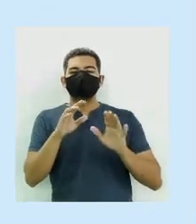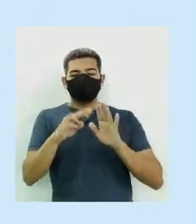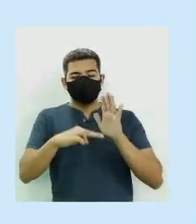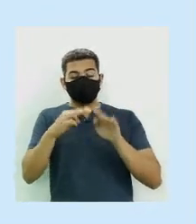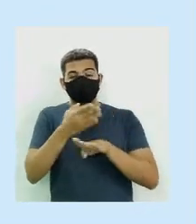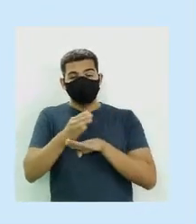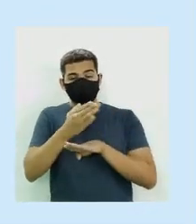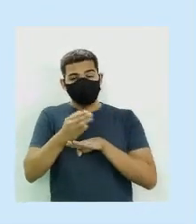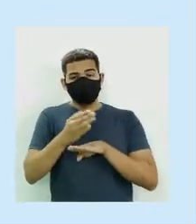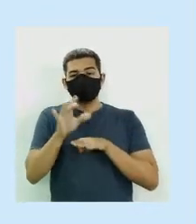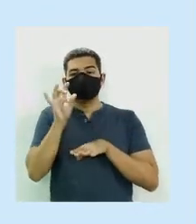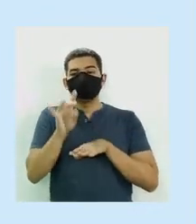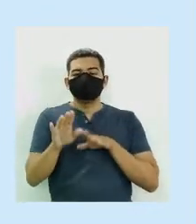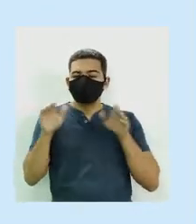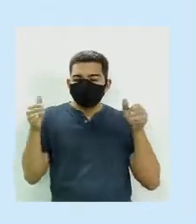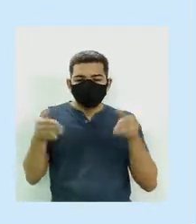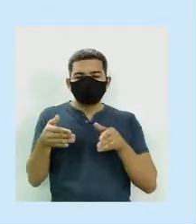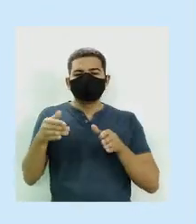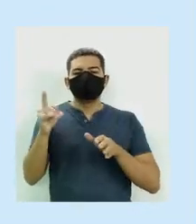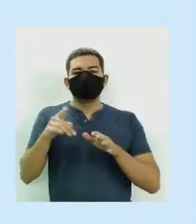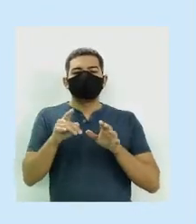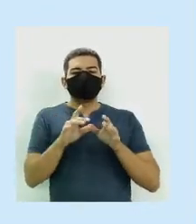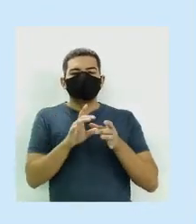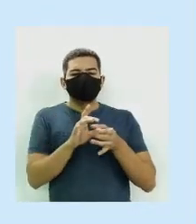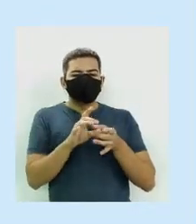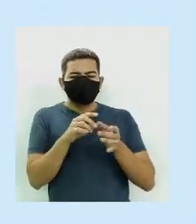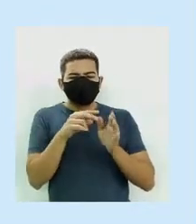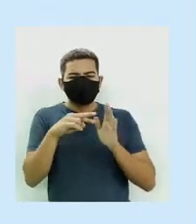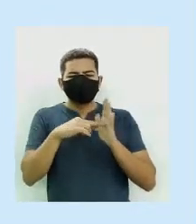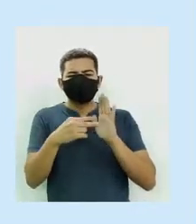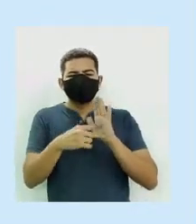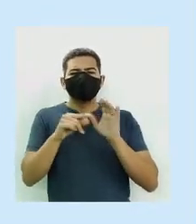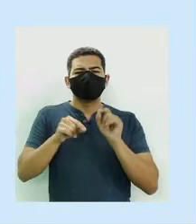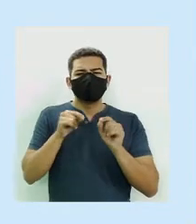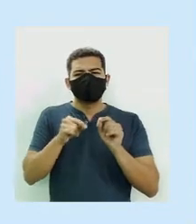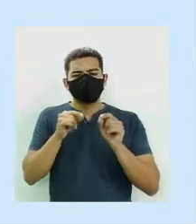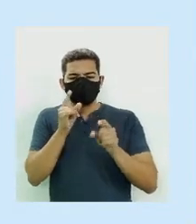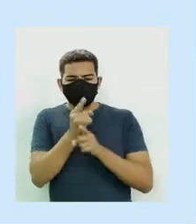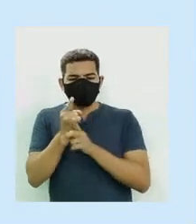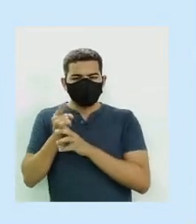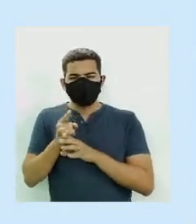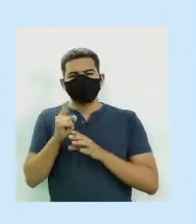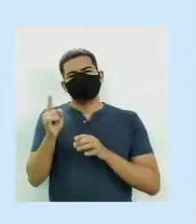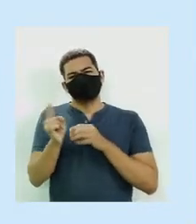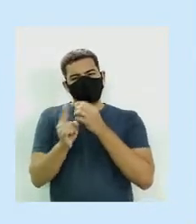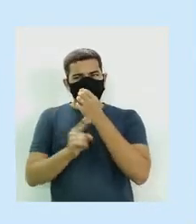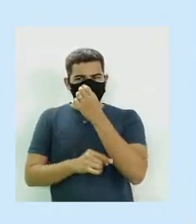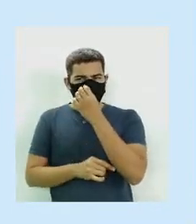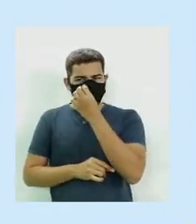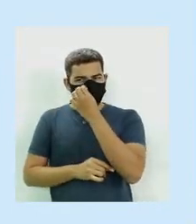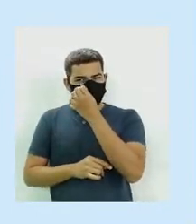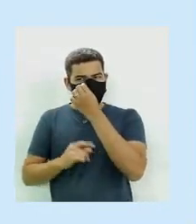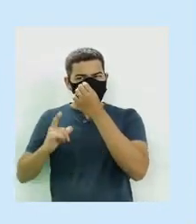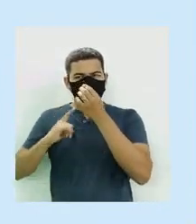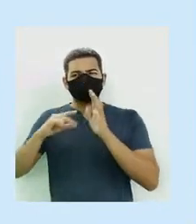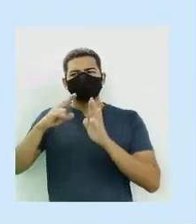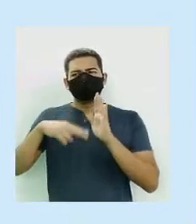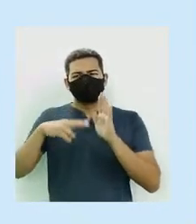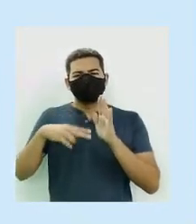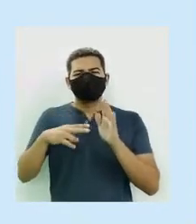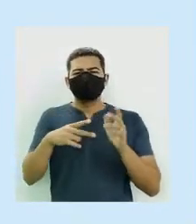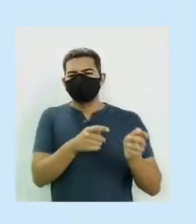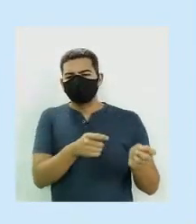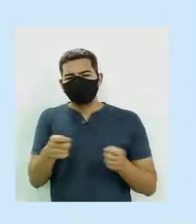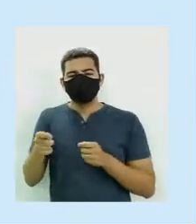se limita apenas em decodificar o significado das palavras, ou seja, a gente fazer a leitura corrida